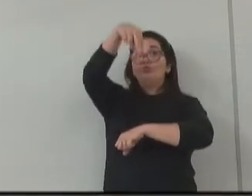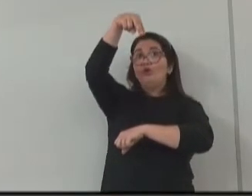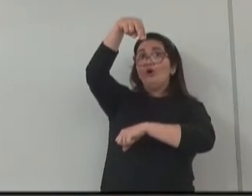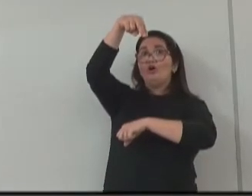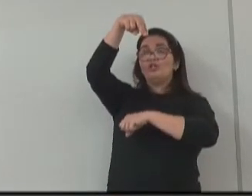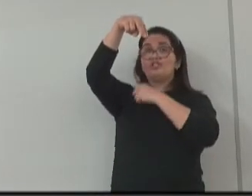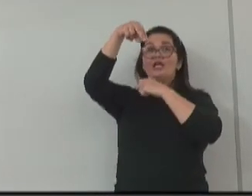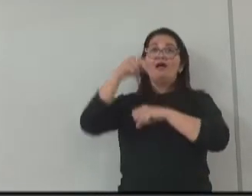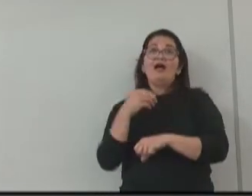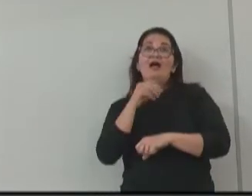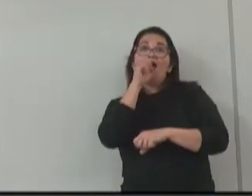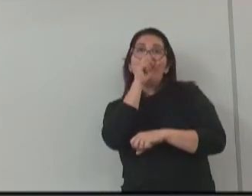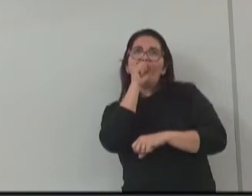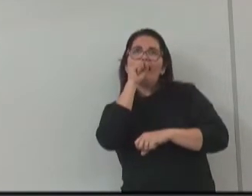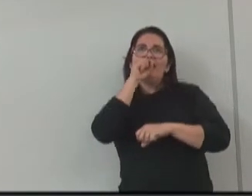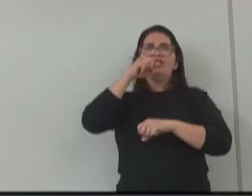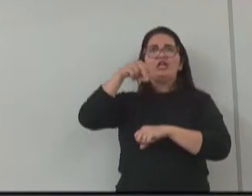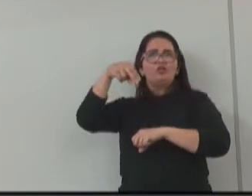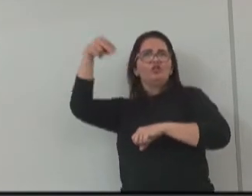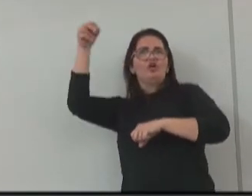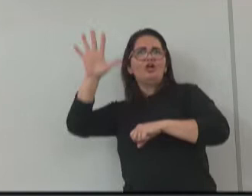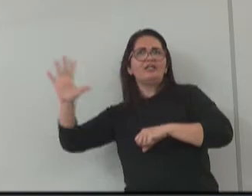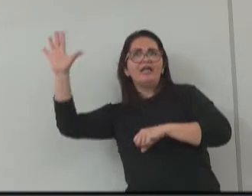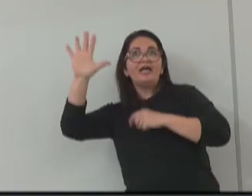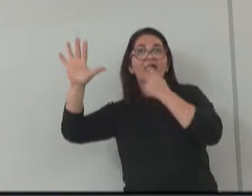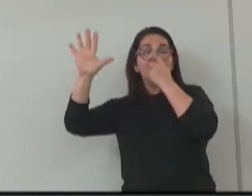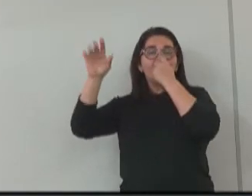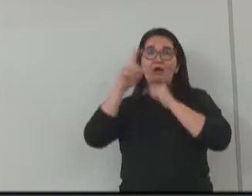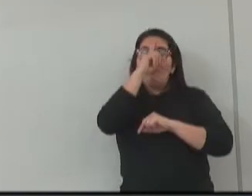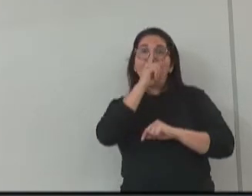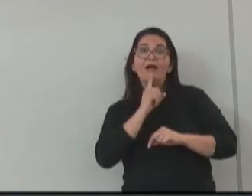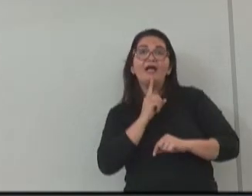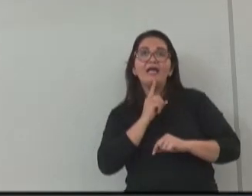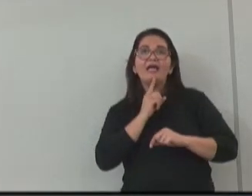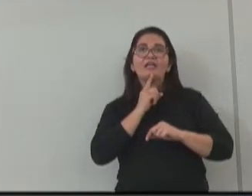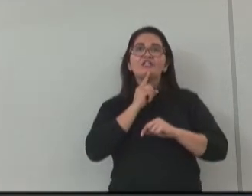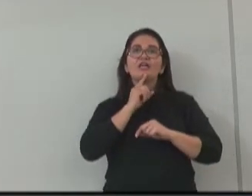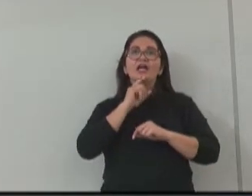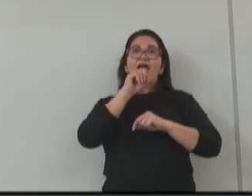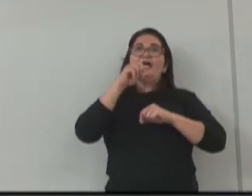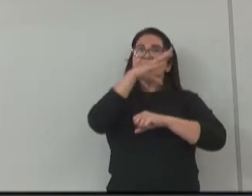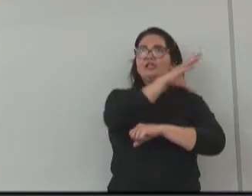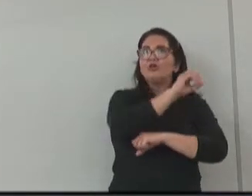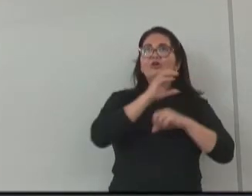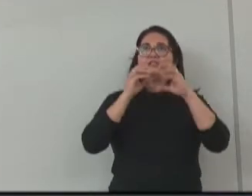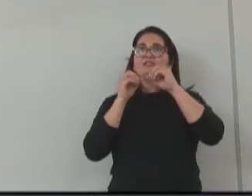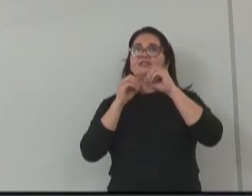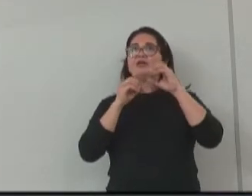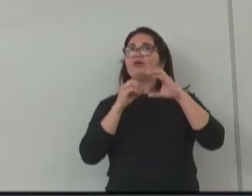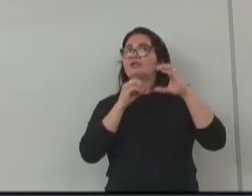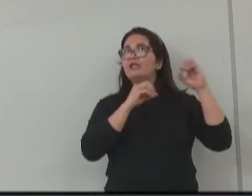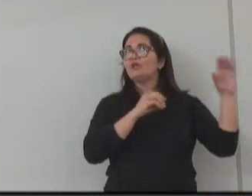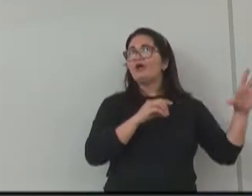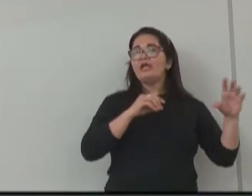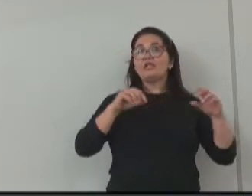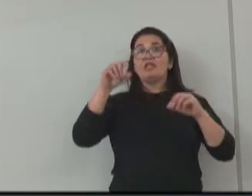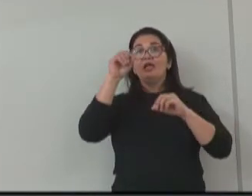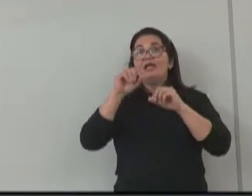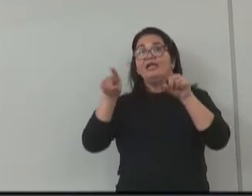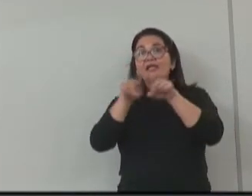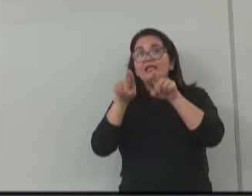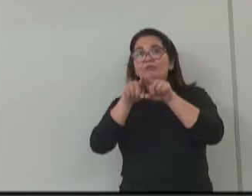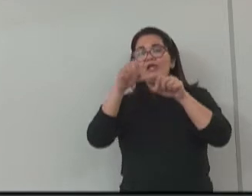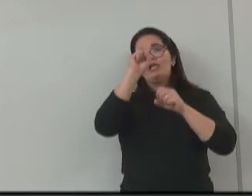o laranja está a região nordeste, o amarelo é a região centro-oeste, o vermelho nós temos a região sudeste